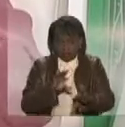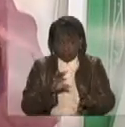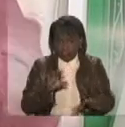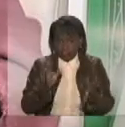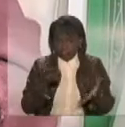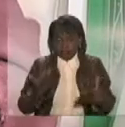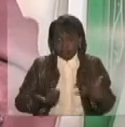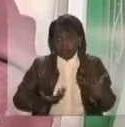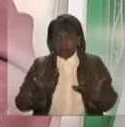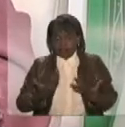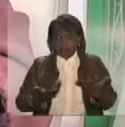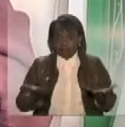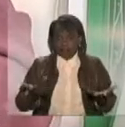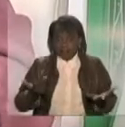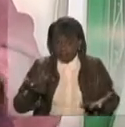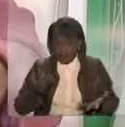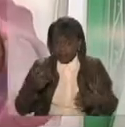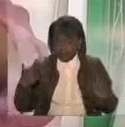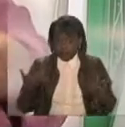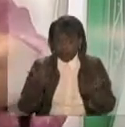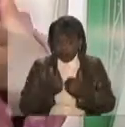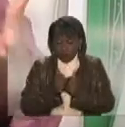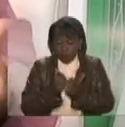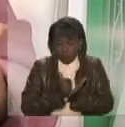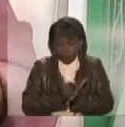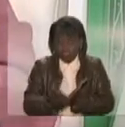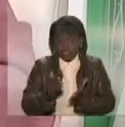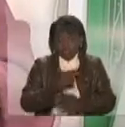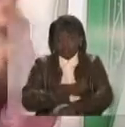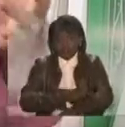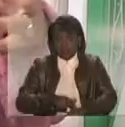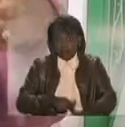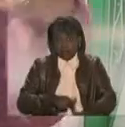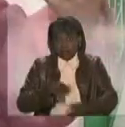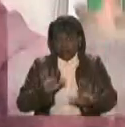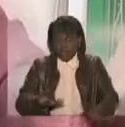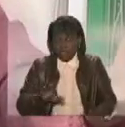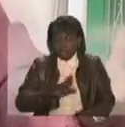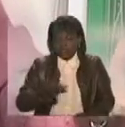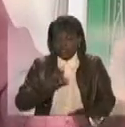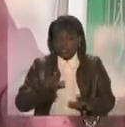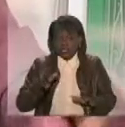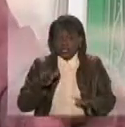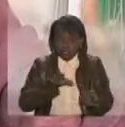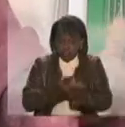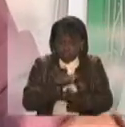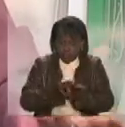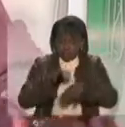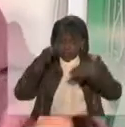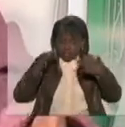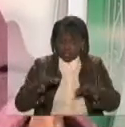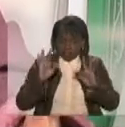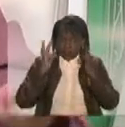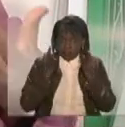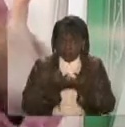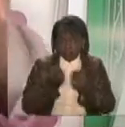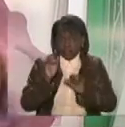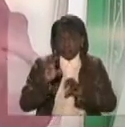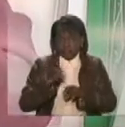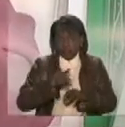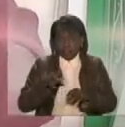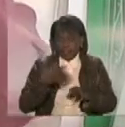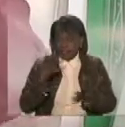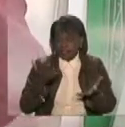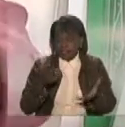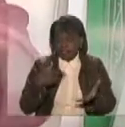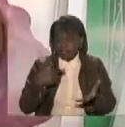que as erotizam. Então elas começam a ter esse comportamento, que não é nem sempre aquela orientação adequada que a família traz, mas elas